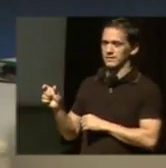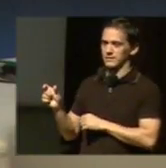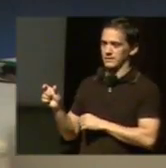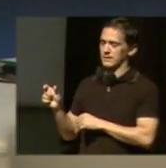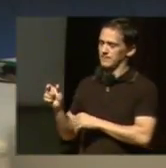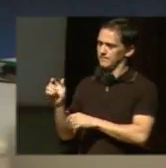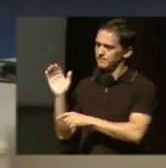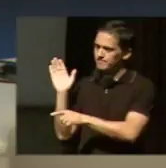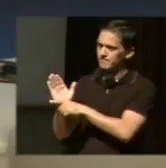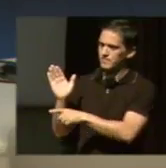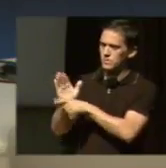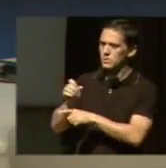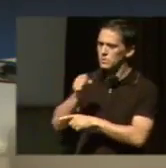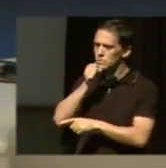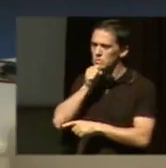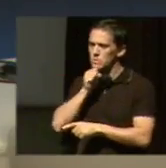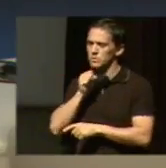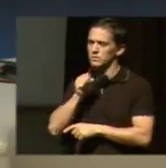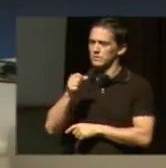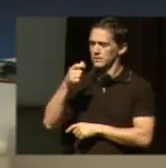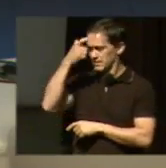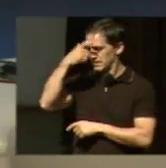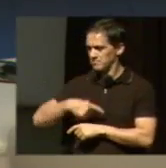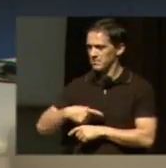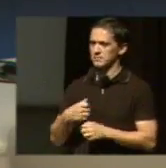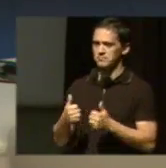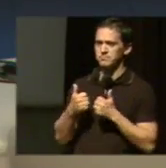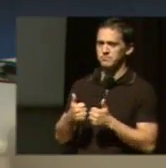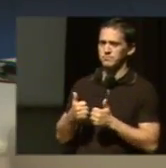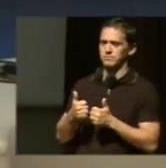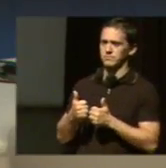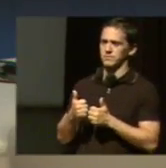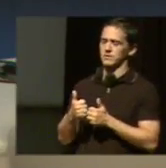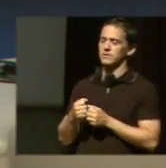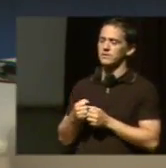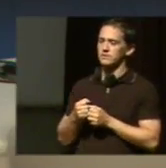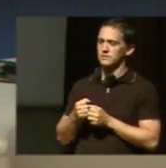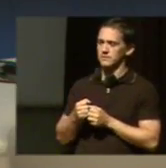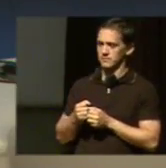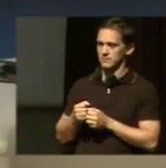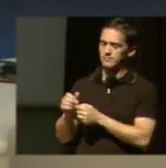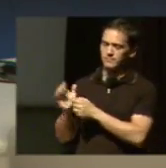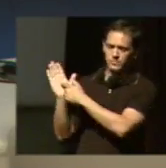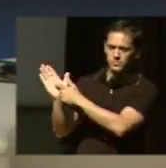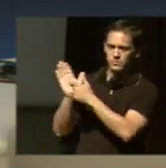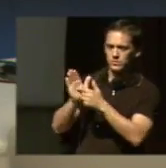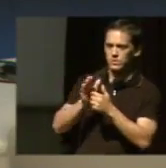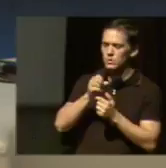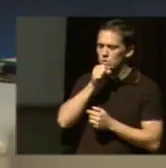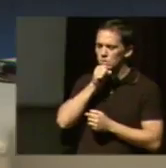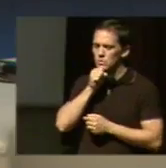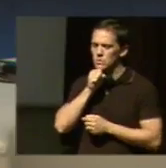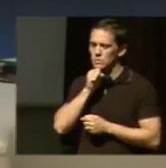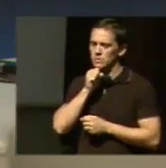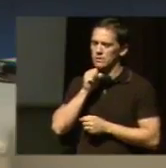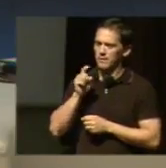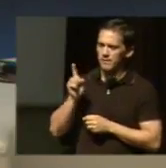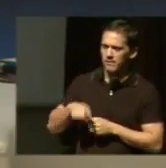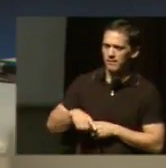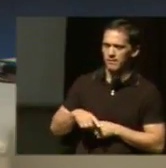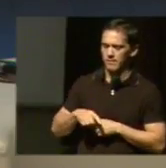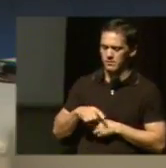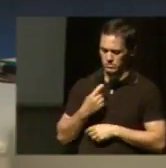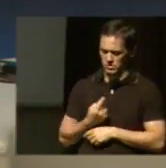velhice. Destacando, a velhice não é só perda, a velhice não é só